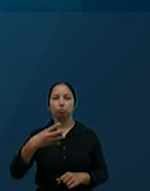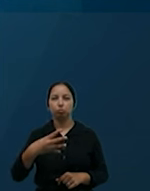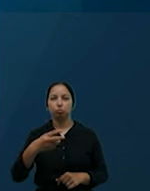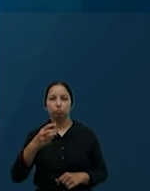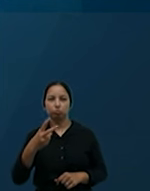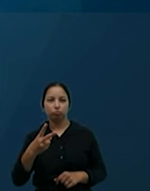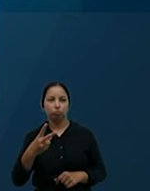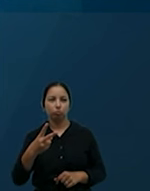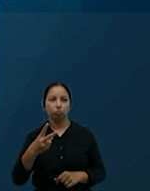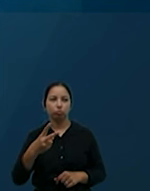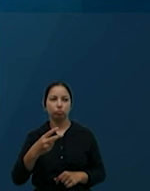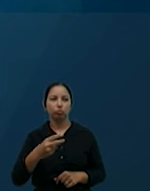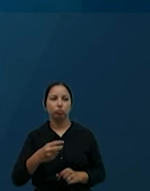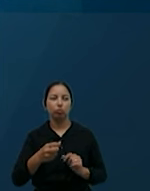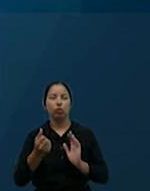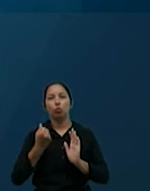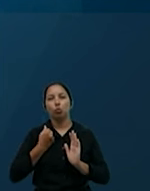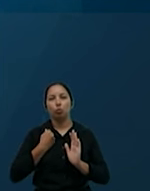1.880.238,